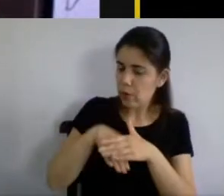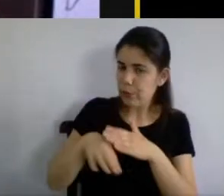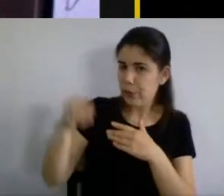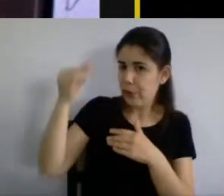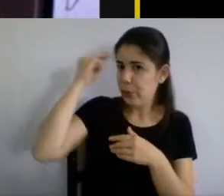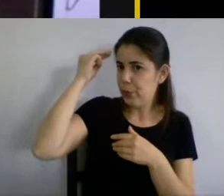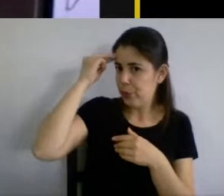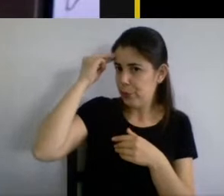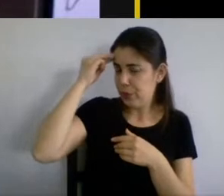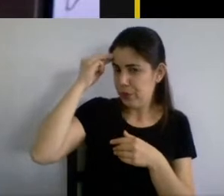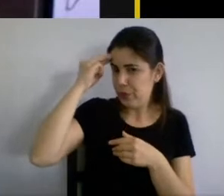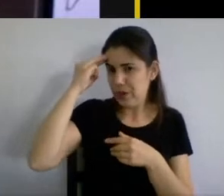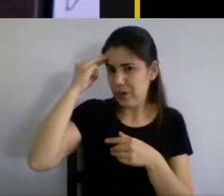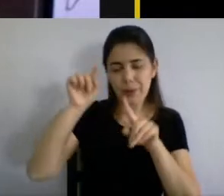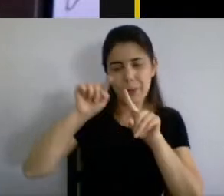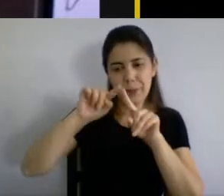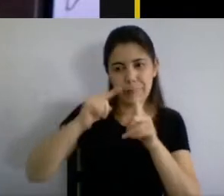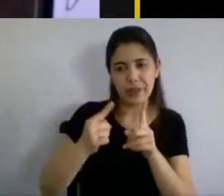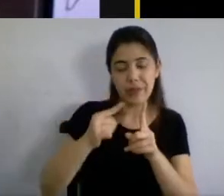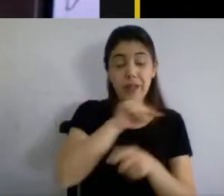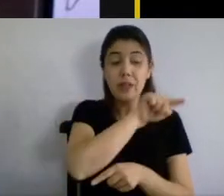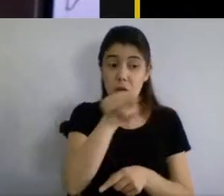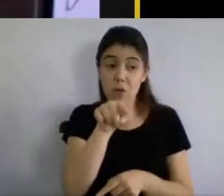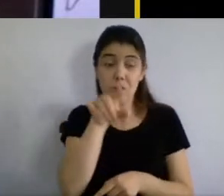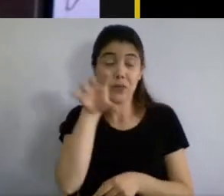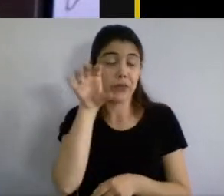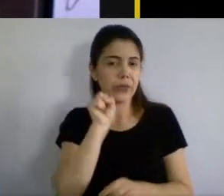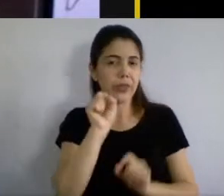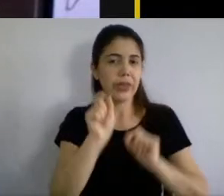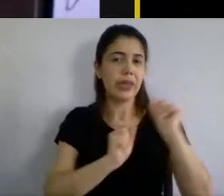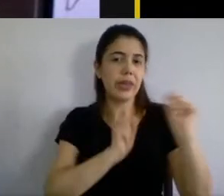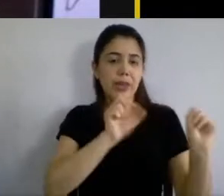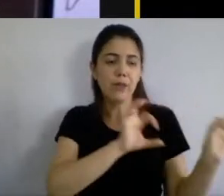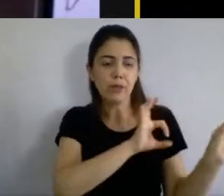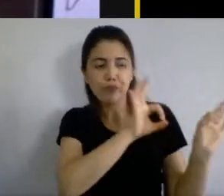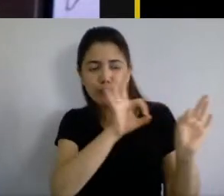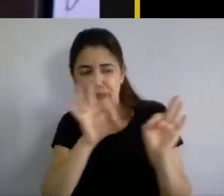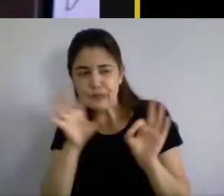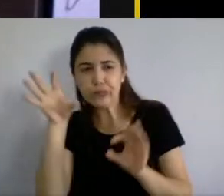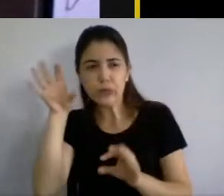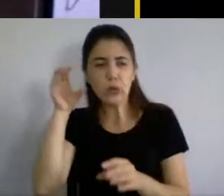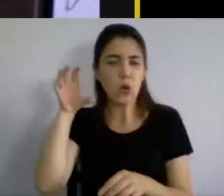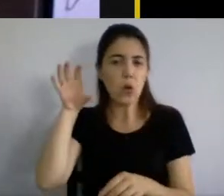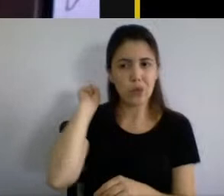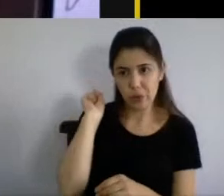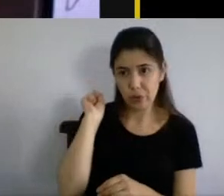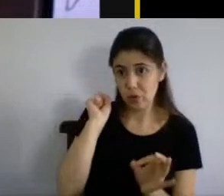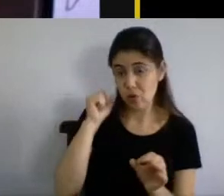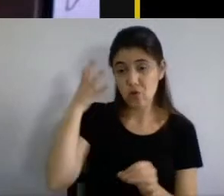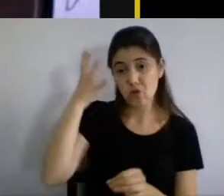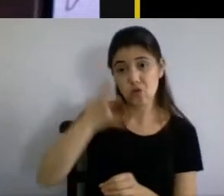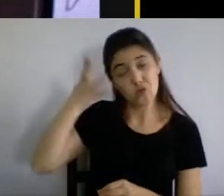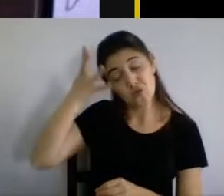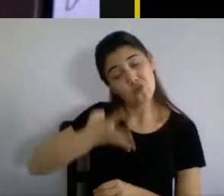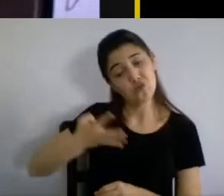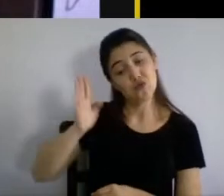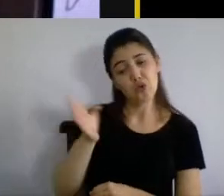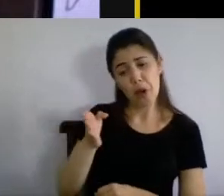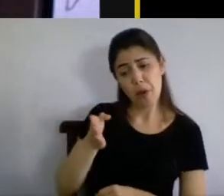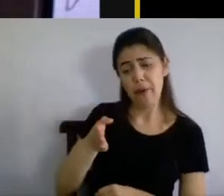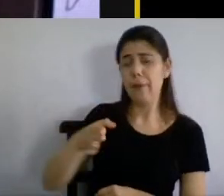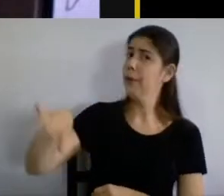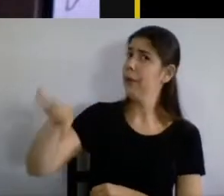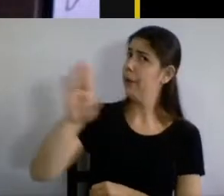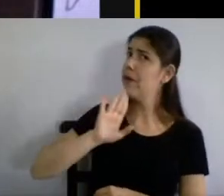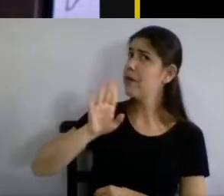ouvinte já conhece os lugares comuns que nós vamos usar para convencê-lo. A gente só pode convencê-lo a respeito daquilo